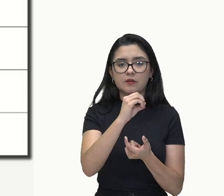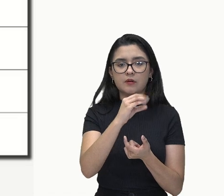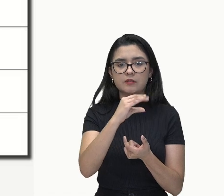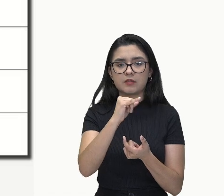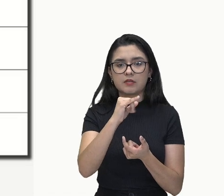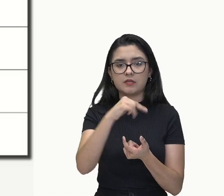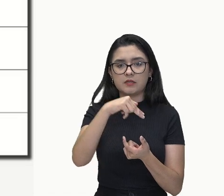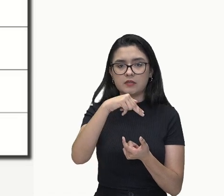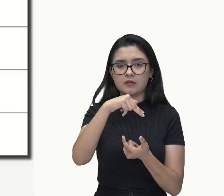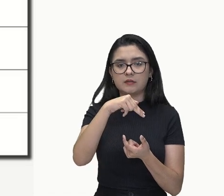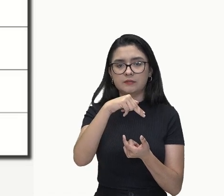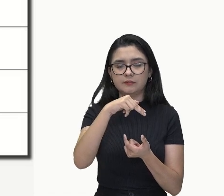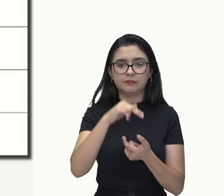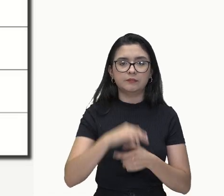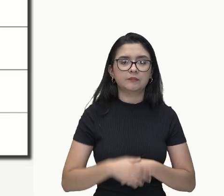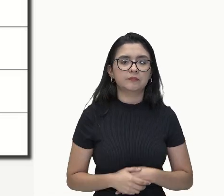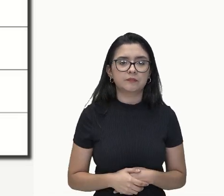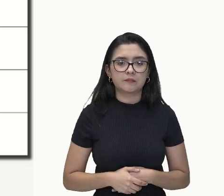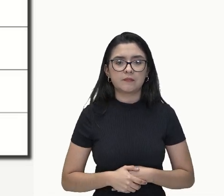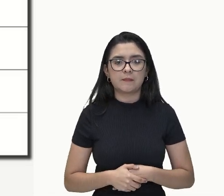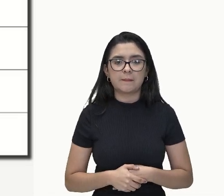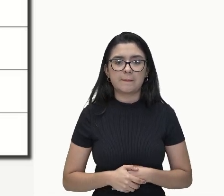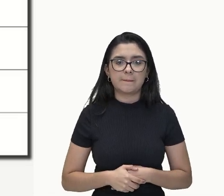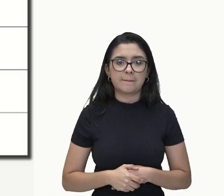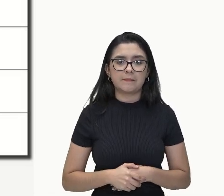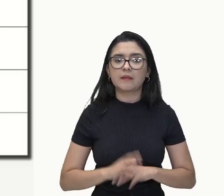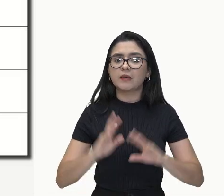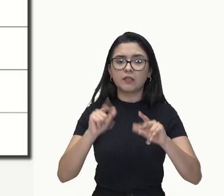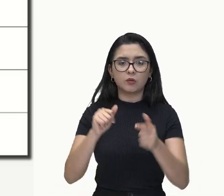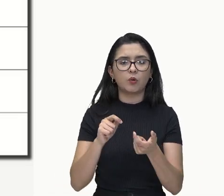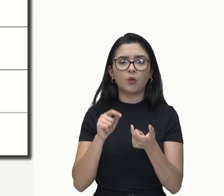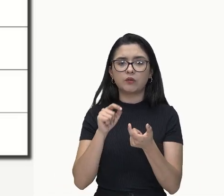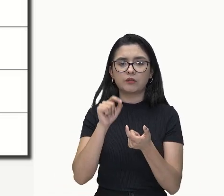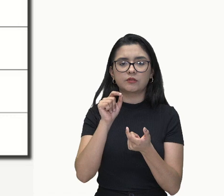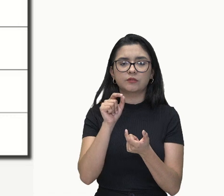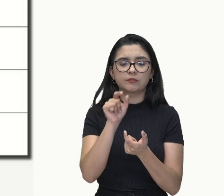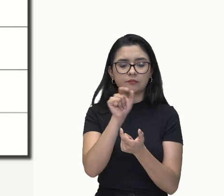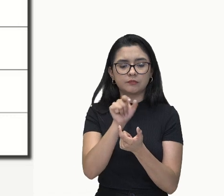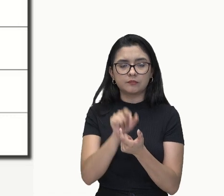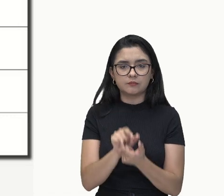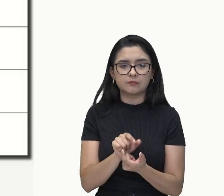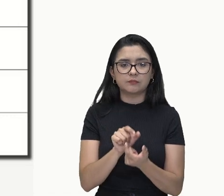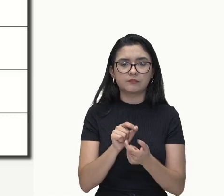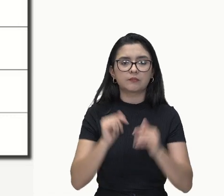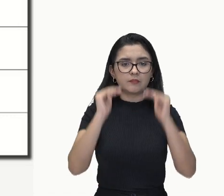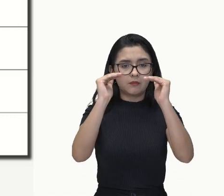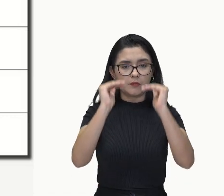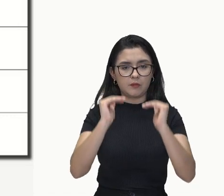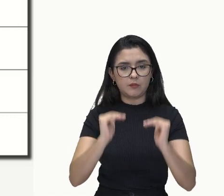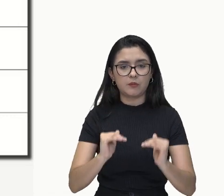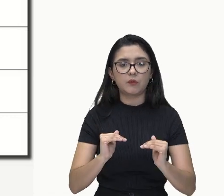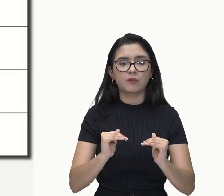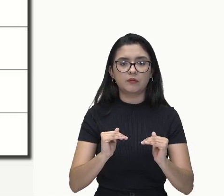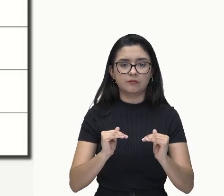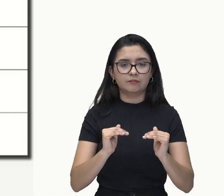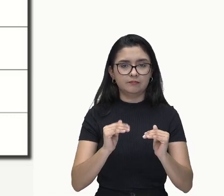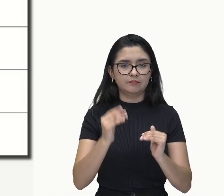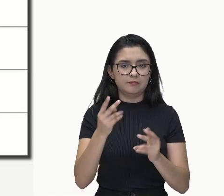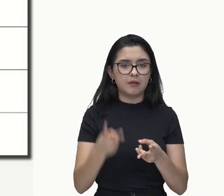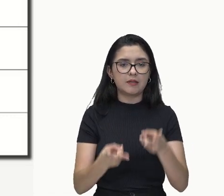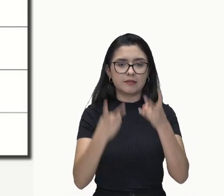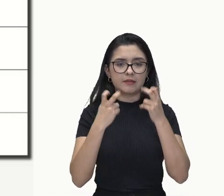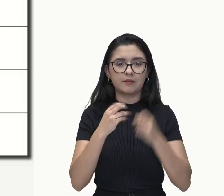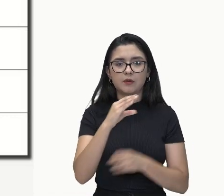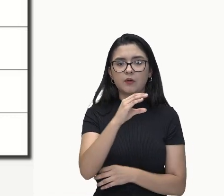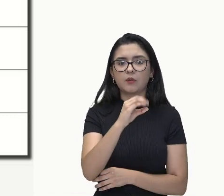C-O-C-I-N, cocin. Né? E cocin está presente em todos os tempos verbais, em todas as flexões, né? Ó, cocin. Né? Aí